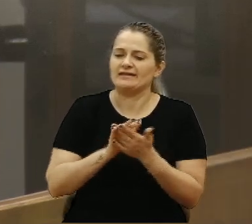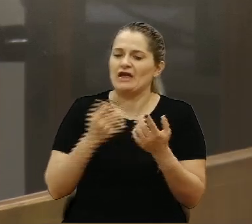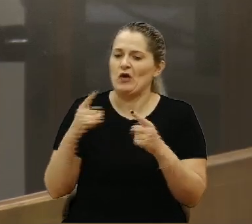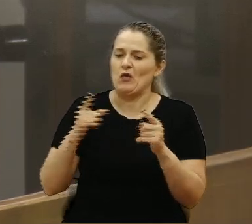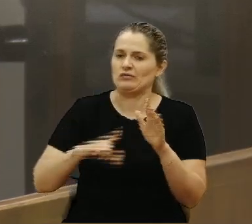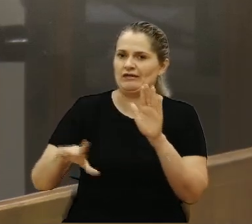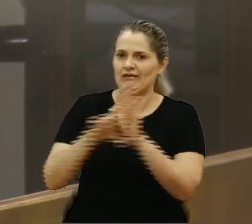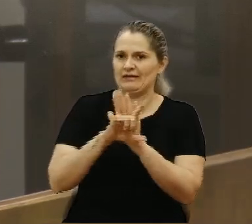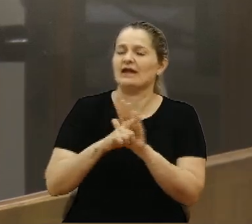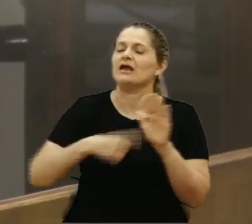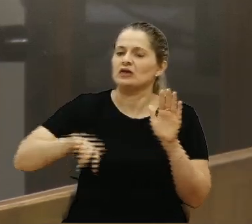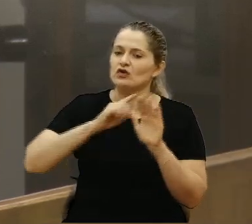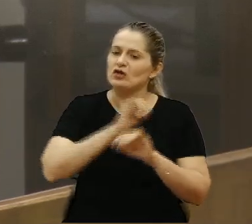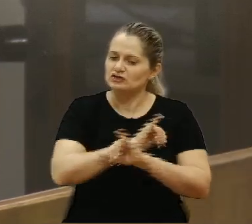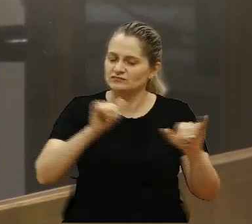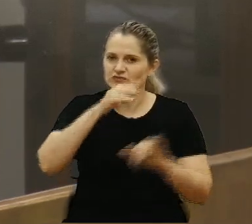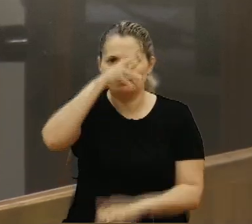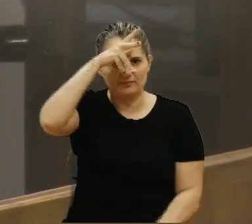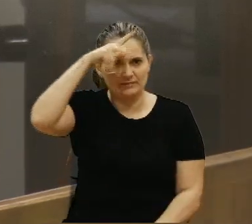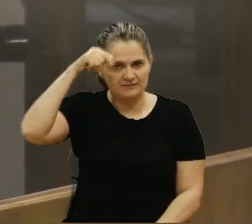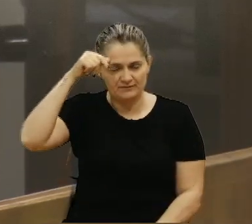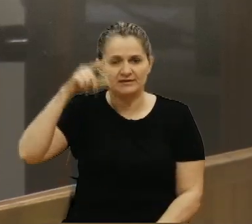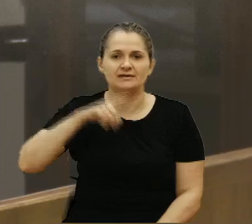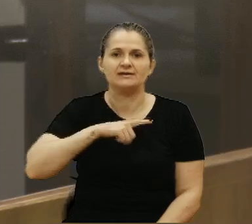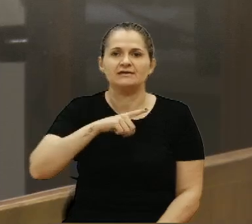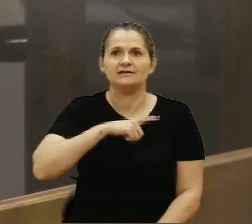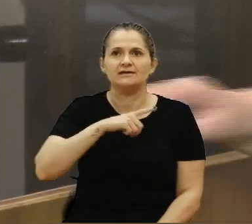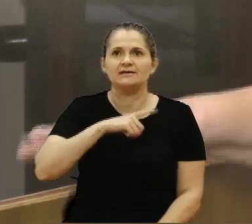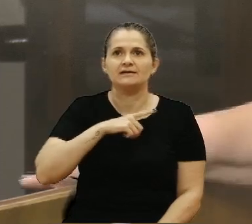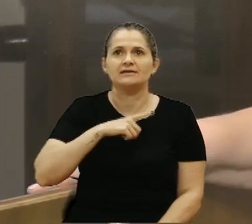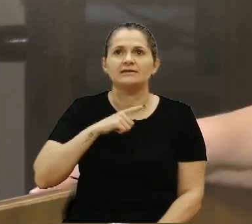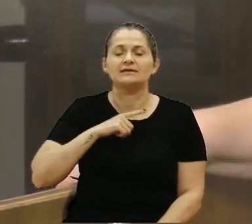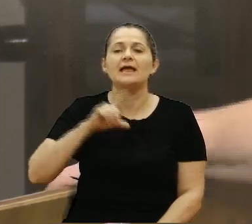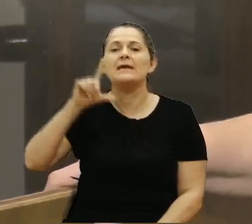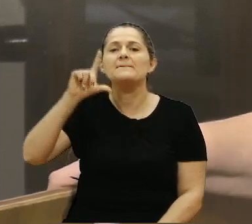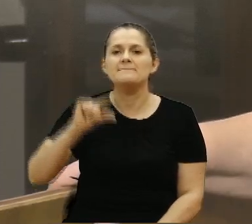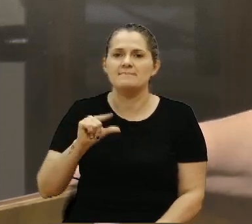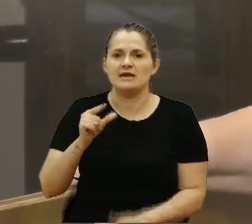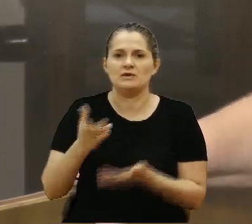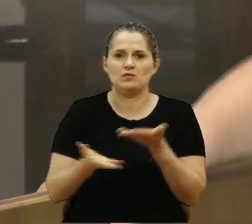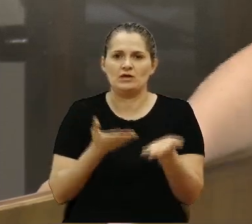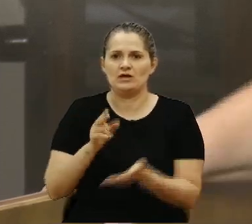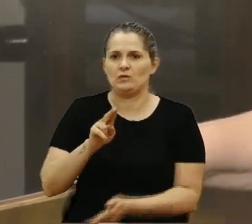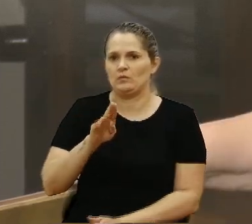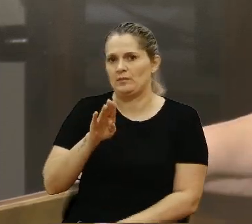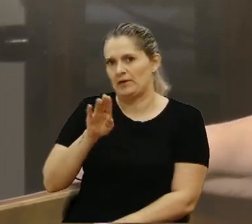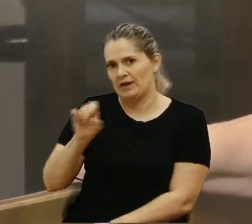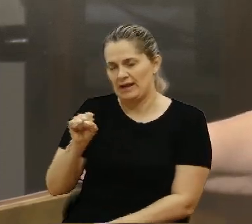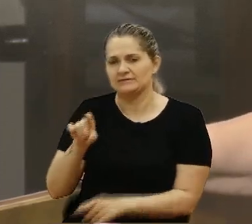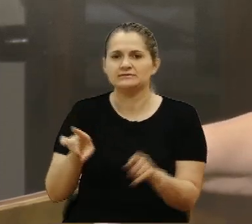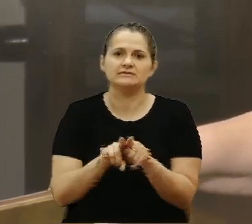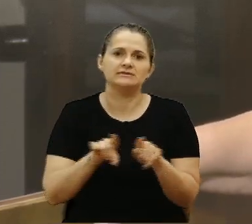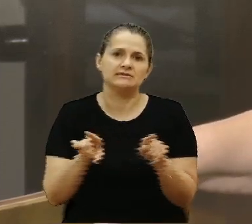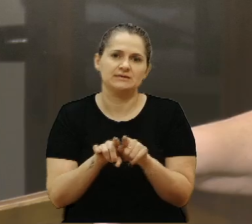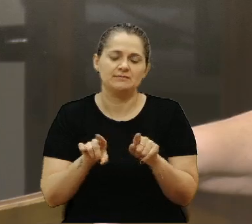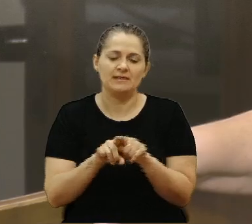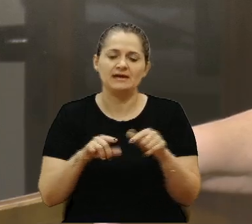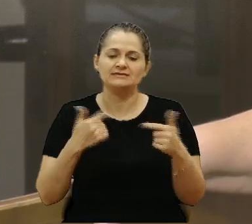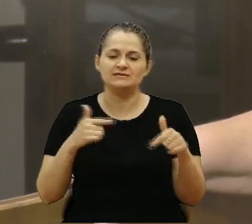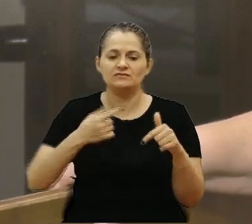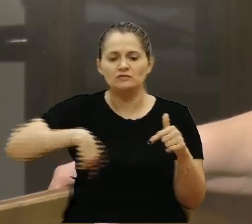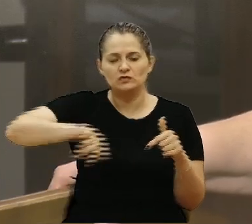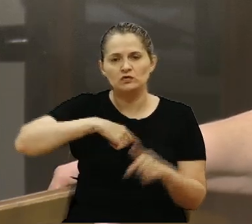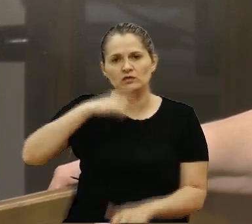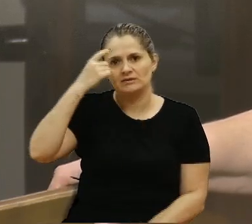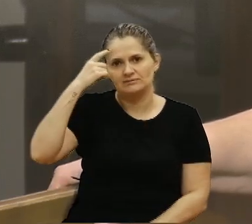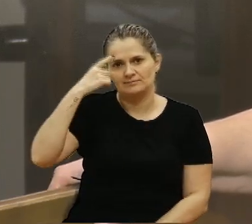Informamos a Prefeitura. Estamos mantendo um contingente mínimo de atendimento nas UBSs e nos serviços que nós consideramos que